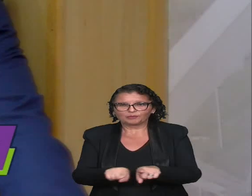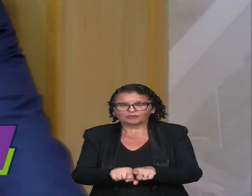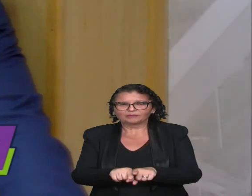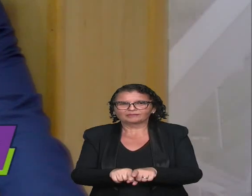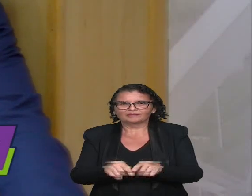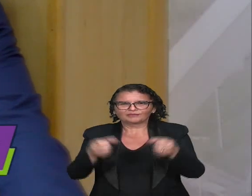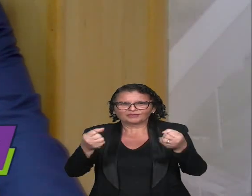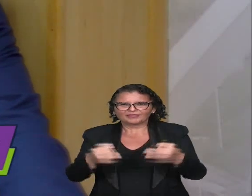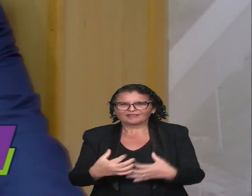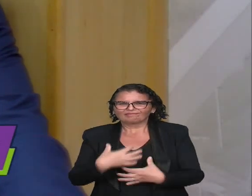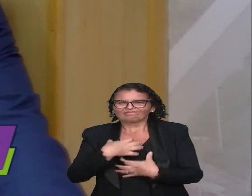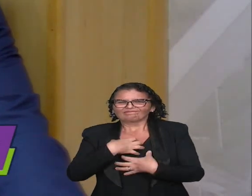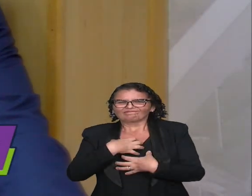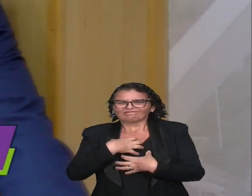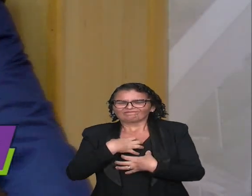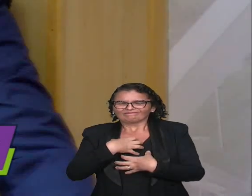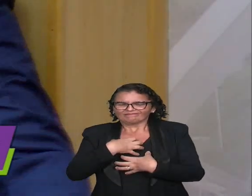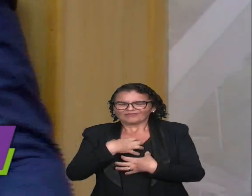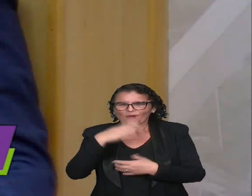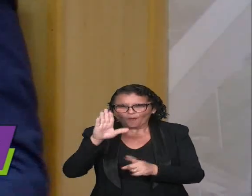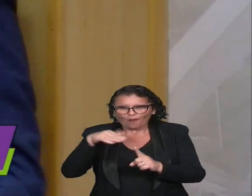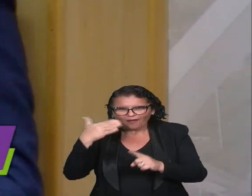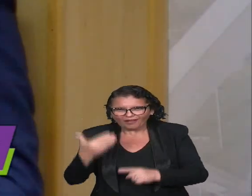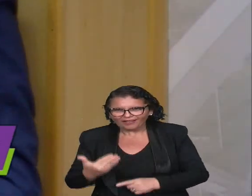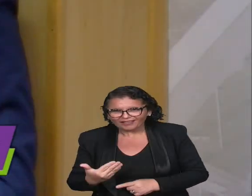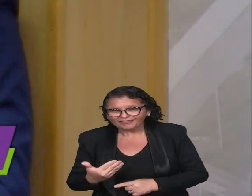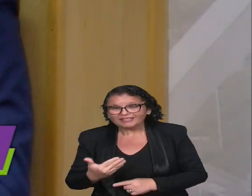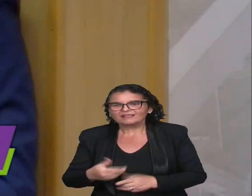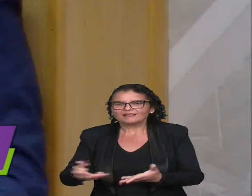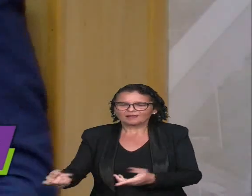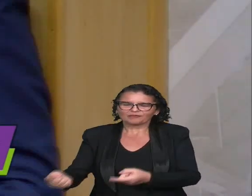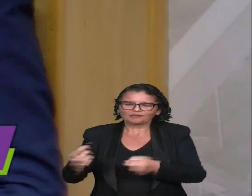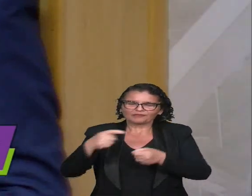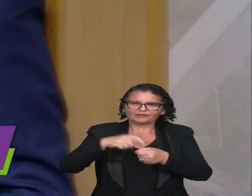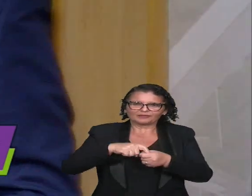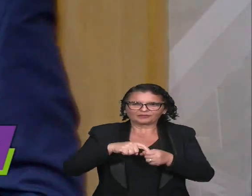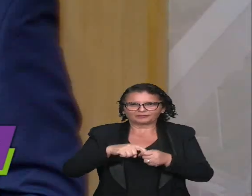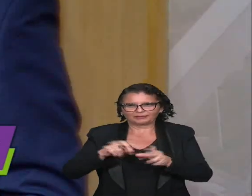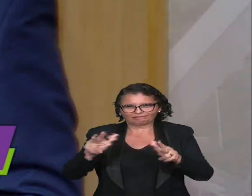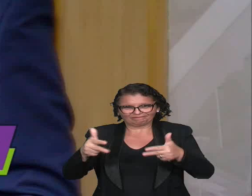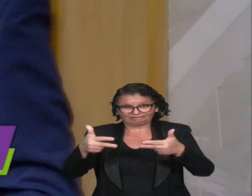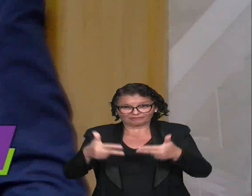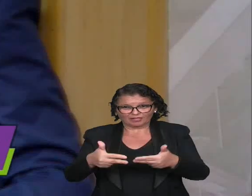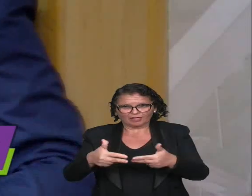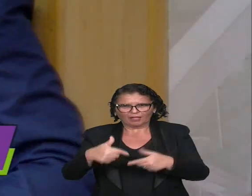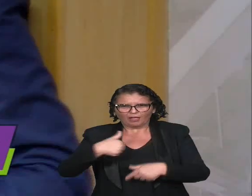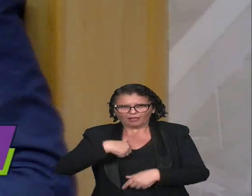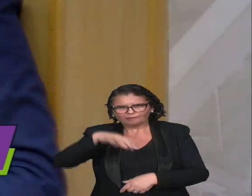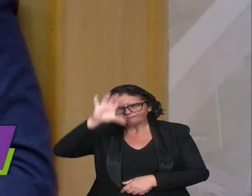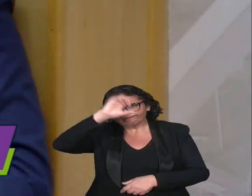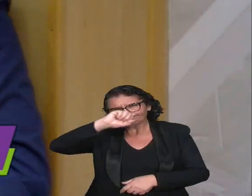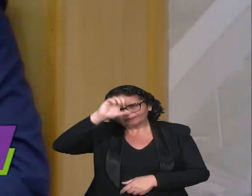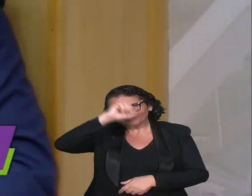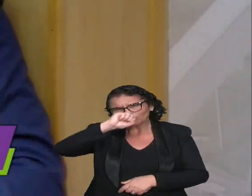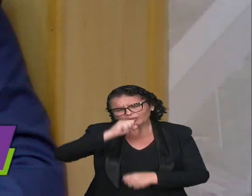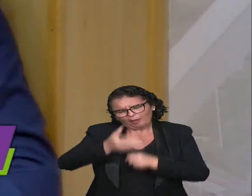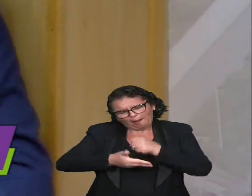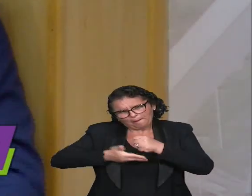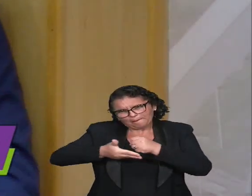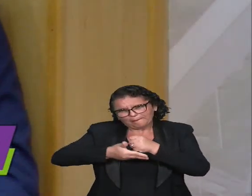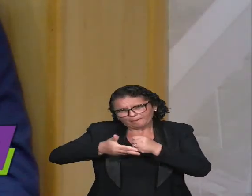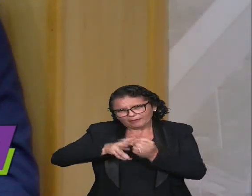dizer da honra que ten em voltar sempre a esta casa onde aprendi os